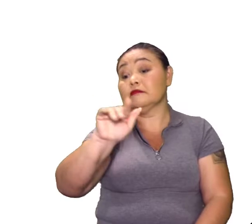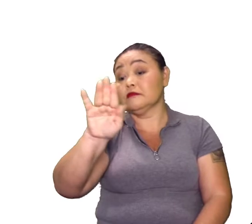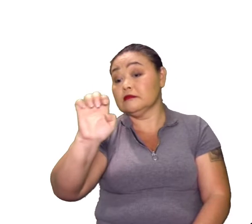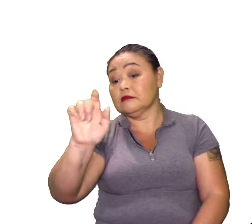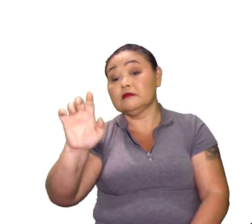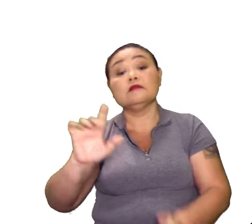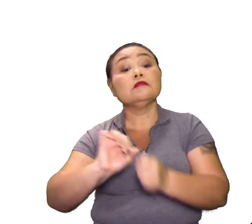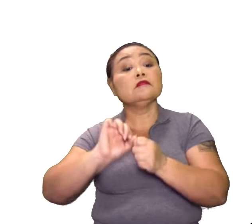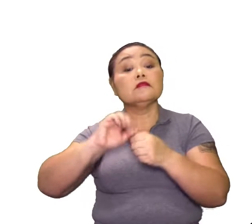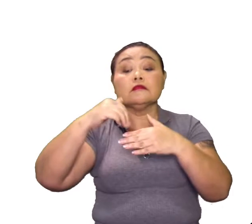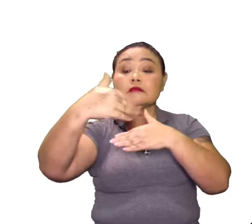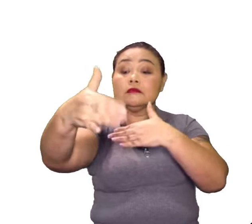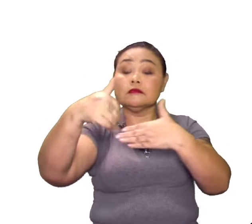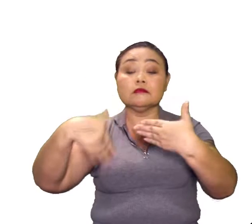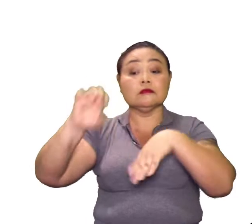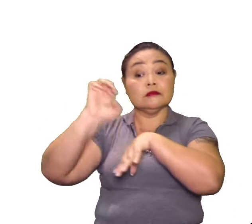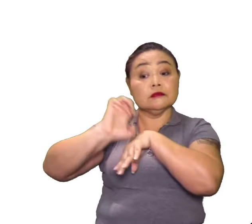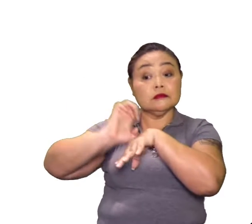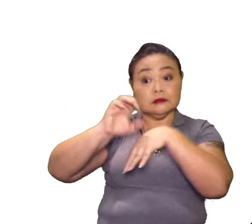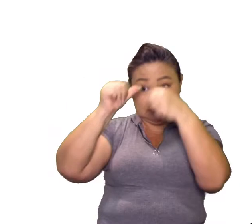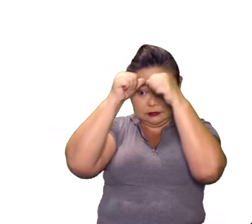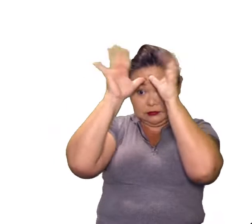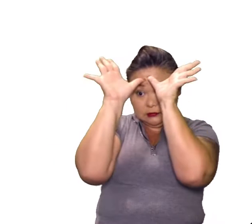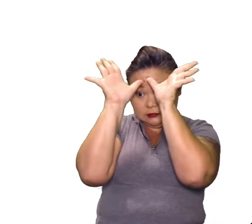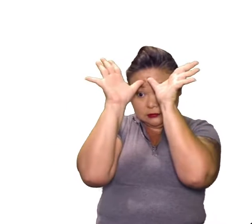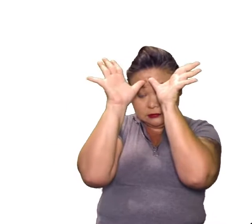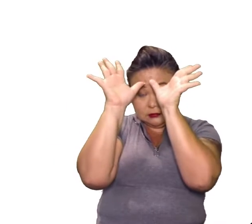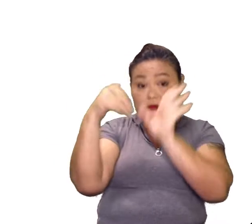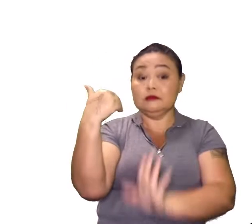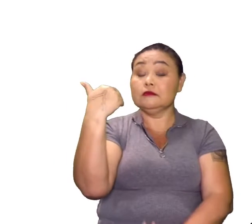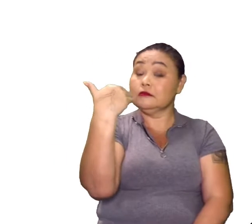Rondônia faz fronteira com o estado do Acre,